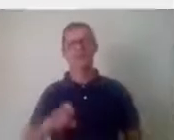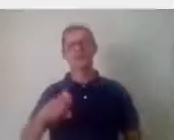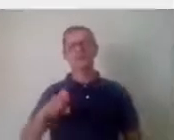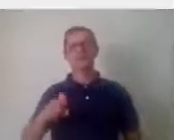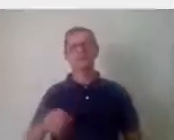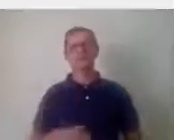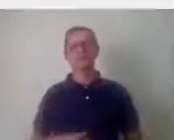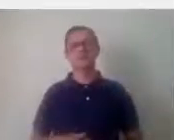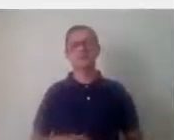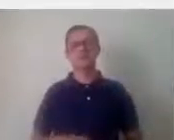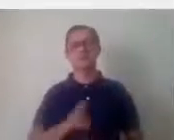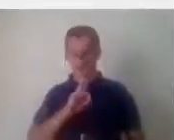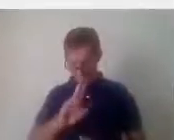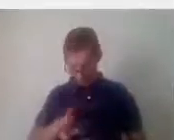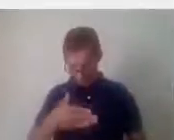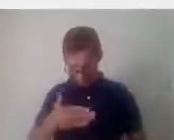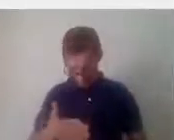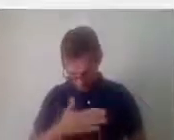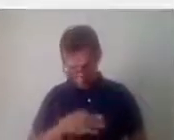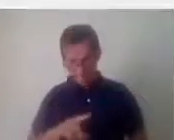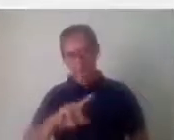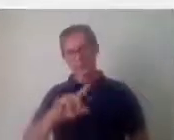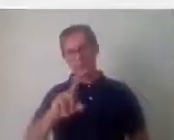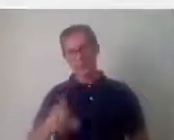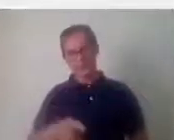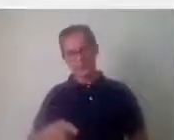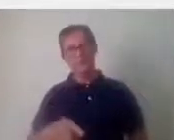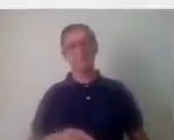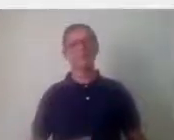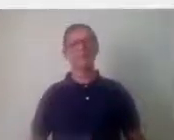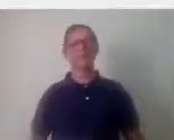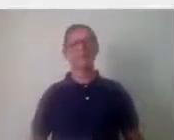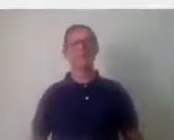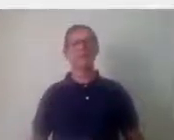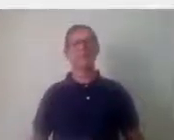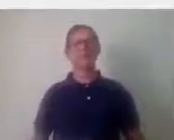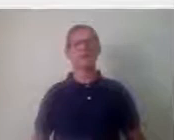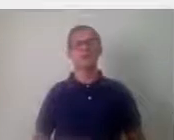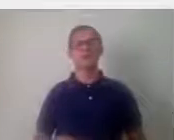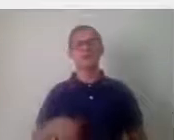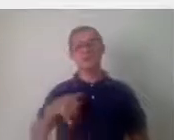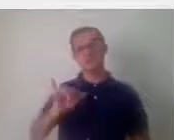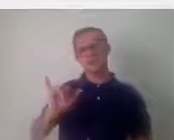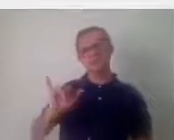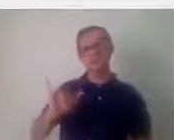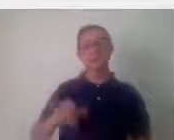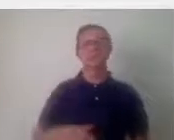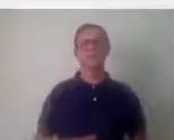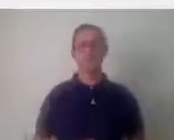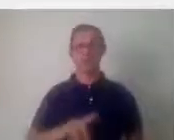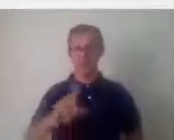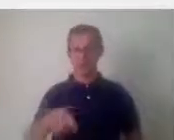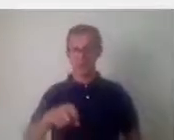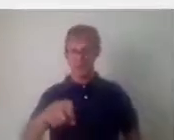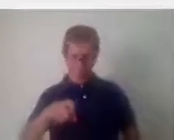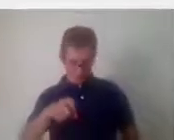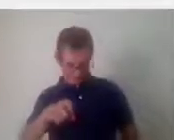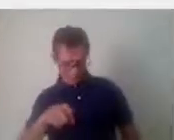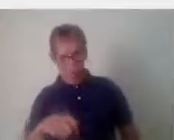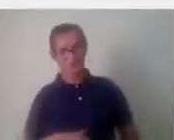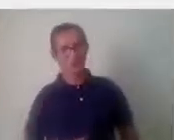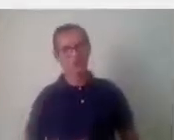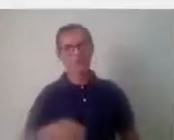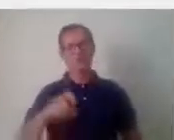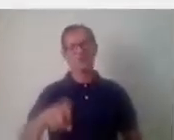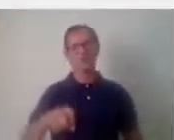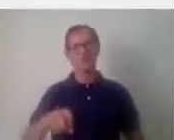x. Resolvendo, então, a minha integral em relação a y, integral de x,